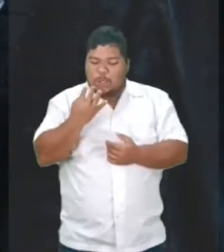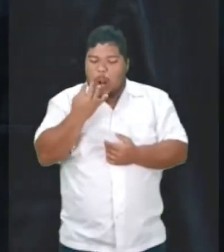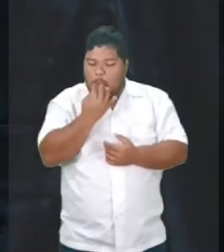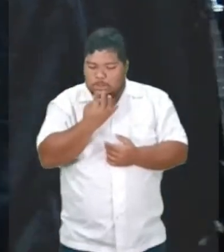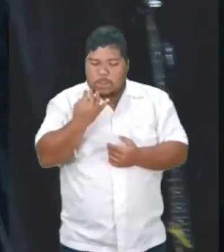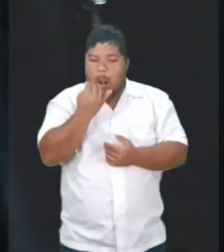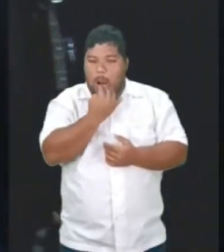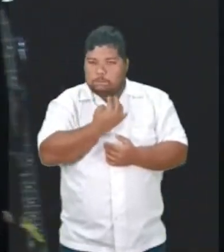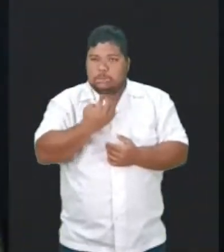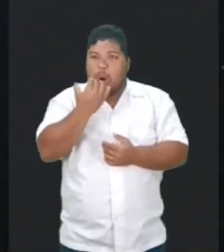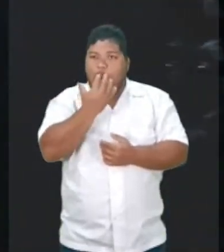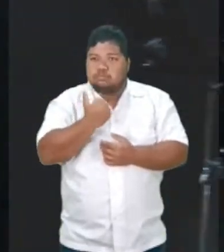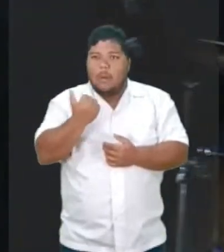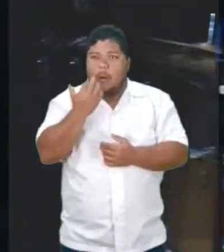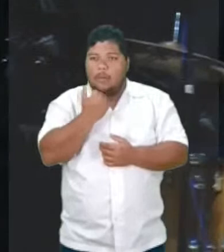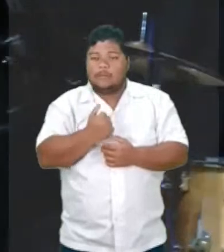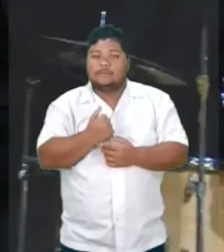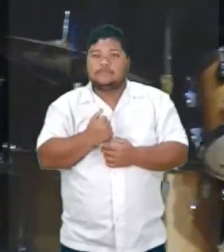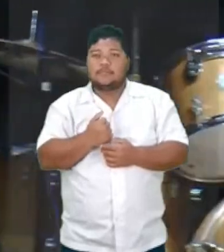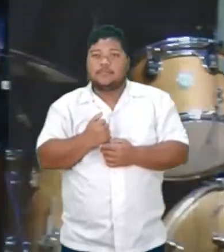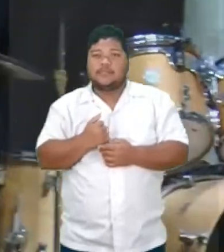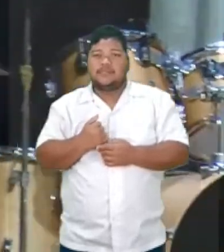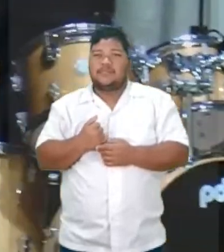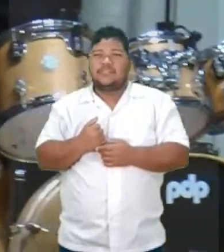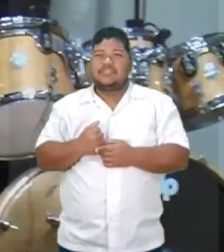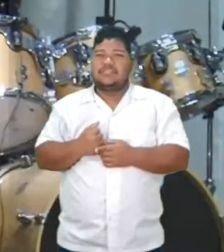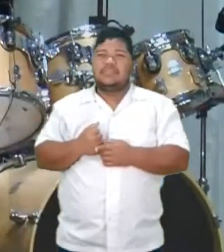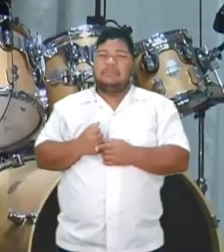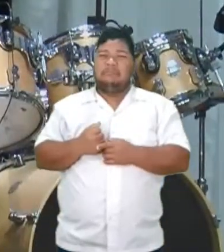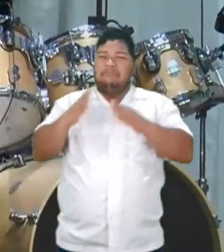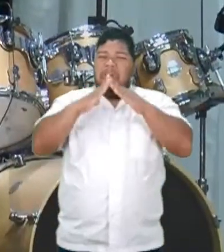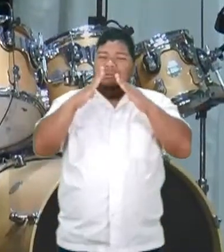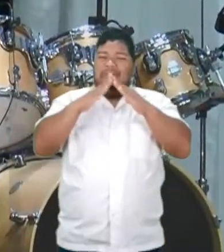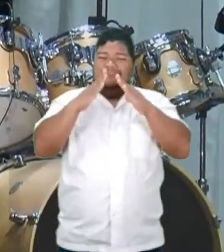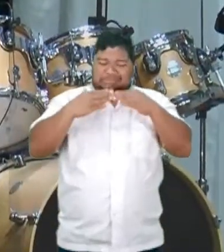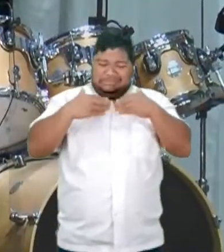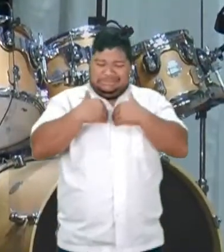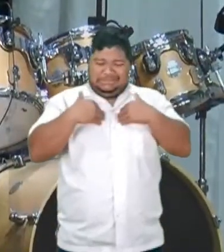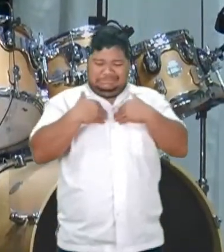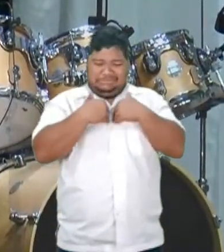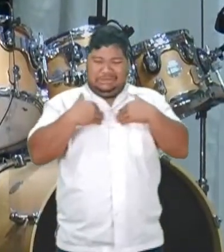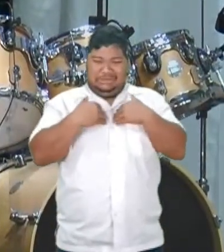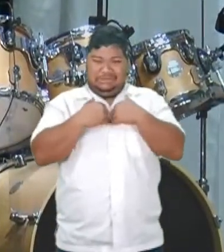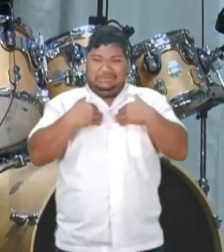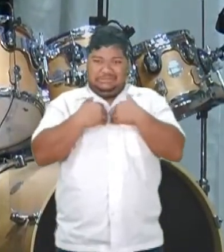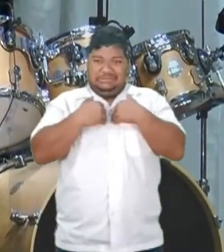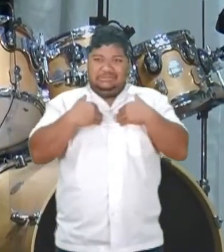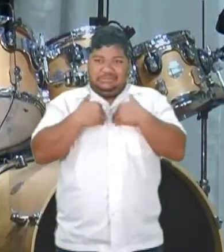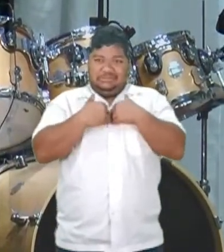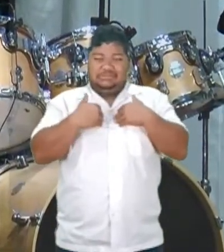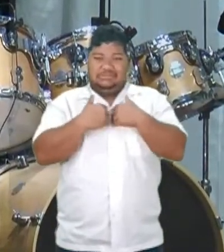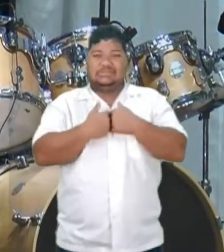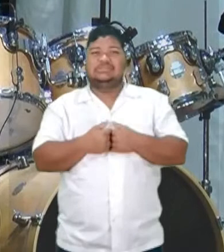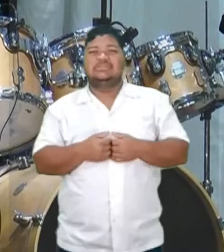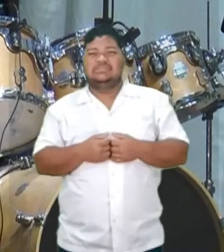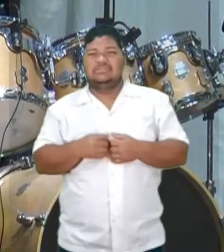Ele passou a habitar no meio dos animais. É isso que é relatado lá no livro de